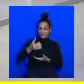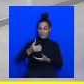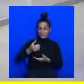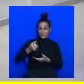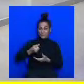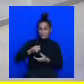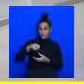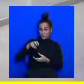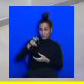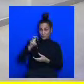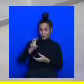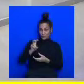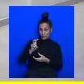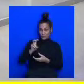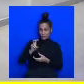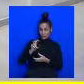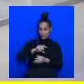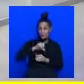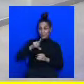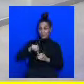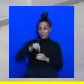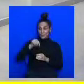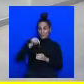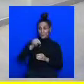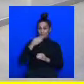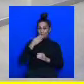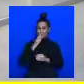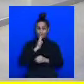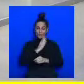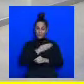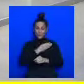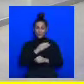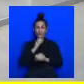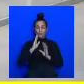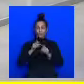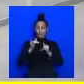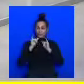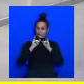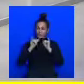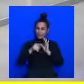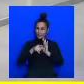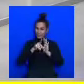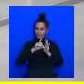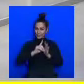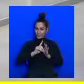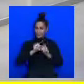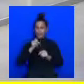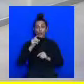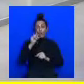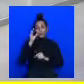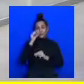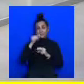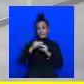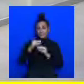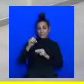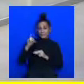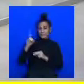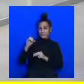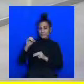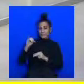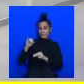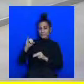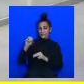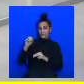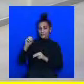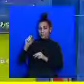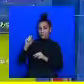Globo número 5 para a realização do sorteio do Time do Coração, conforme explicamos. O Diogo, nosso colega da Caixa,